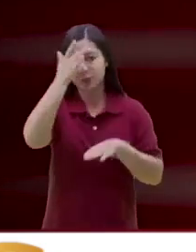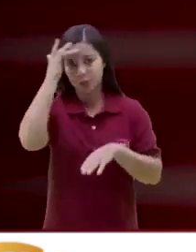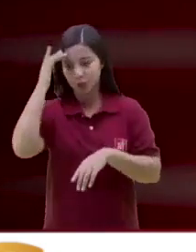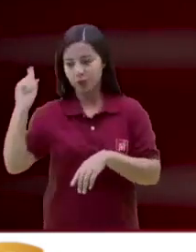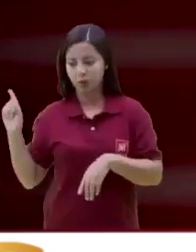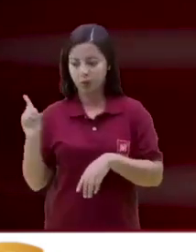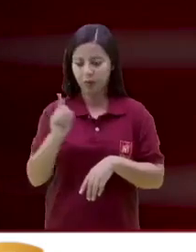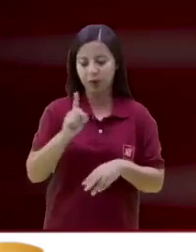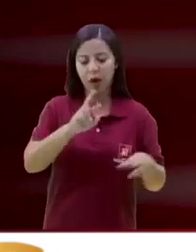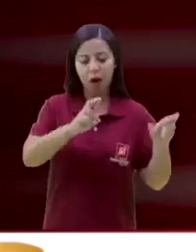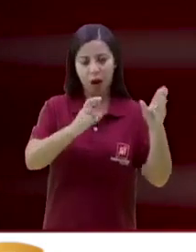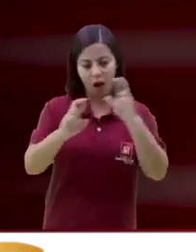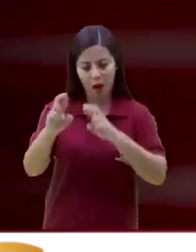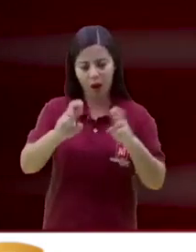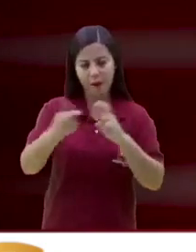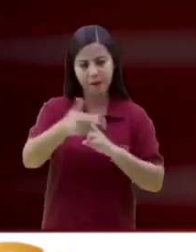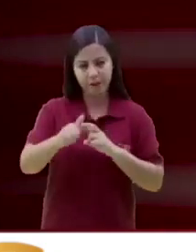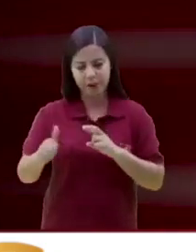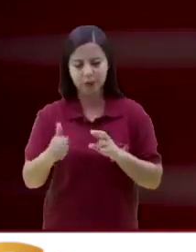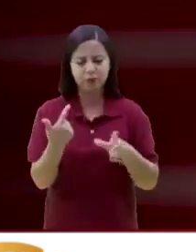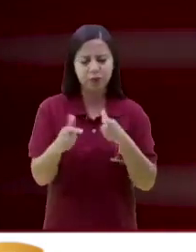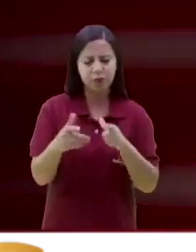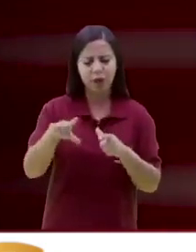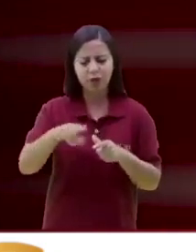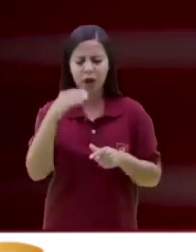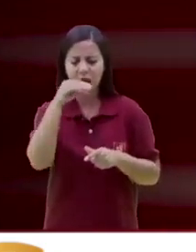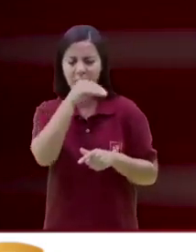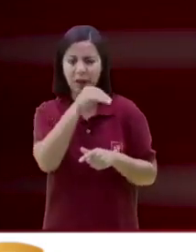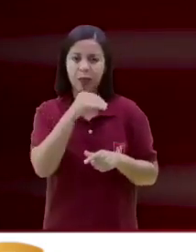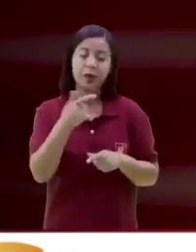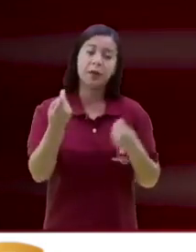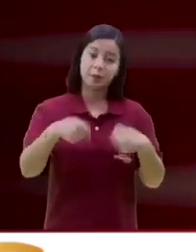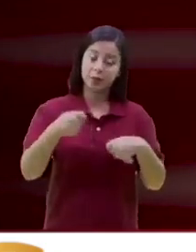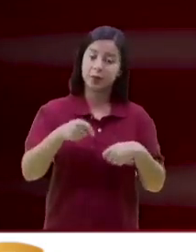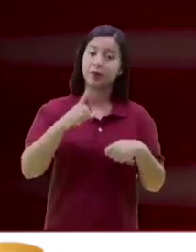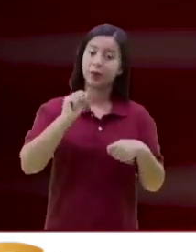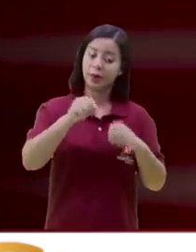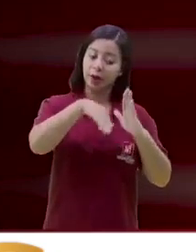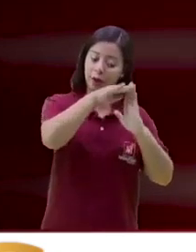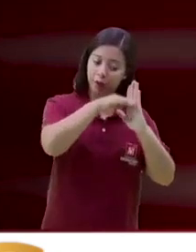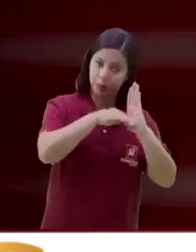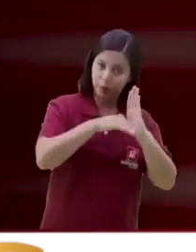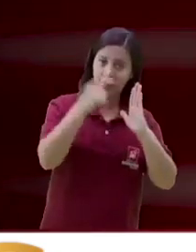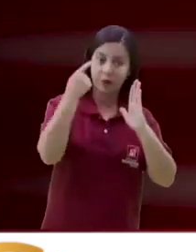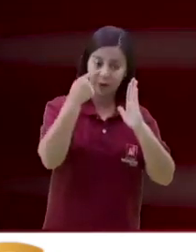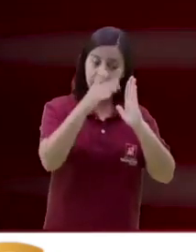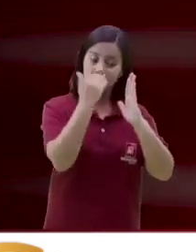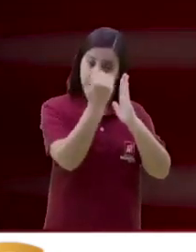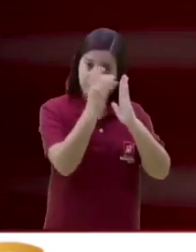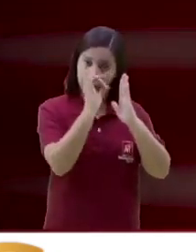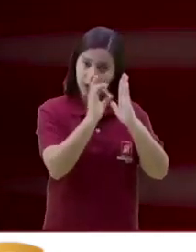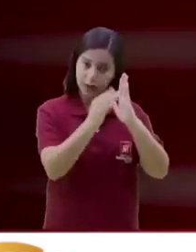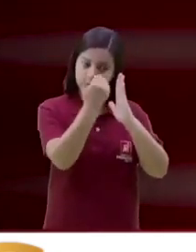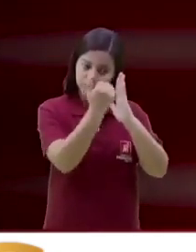contratada para fazer esse trabalho, vai proceder. Então, da NHO 06, você tem todo esse passo a passo de como fazer a